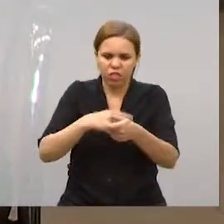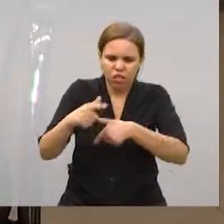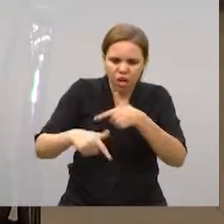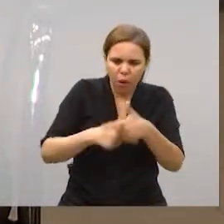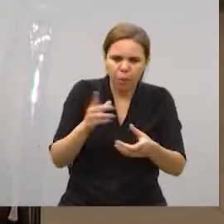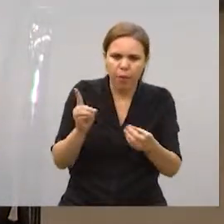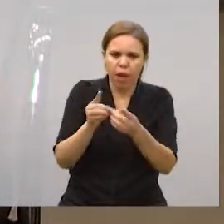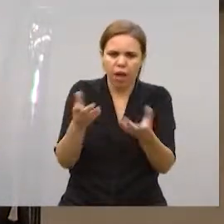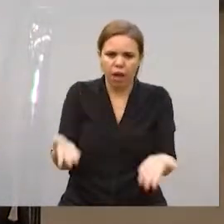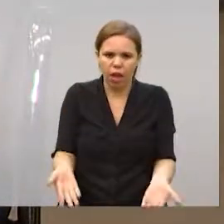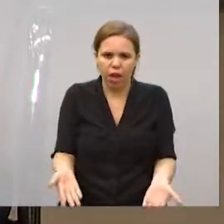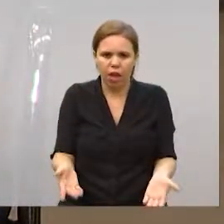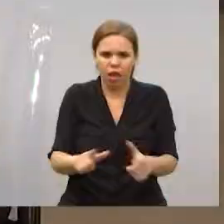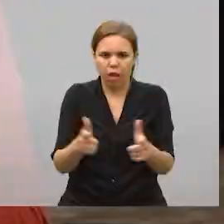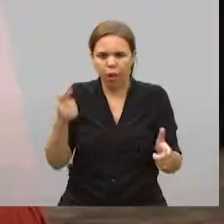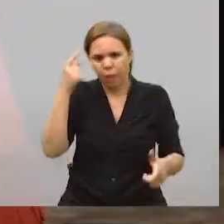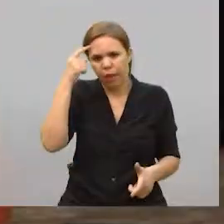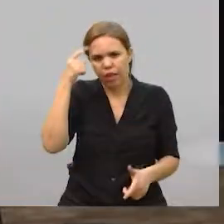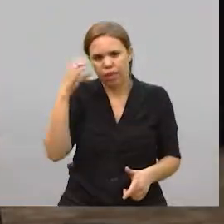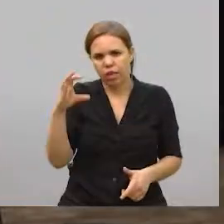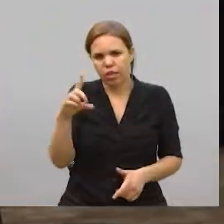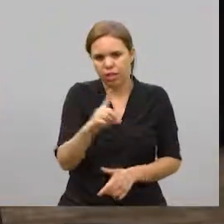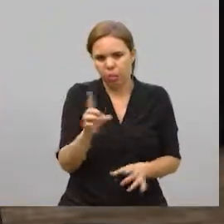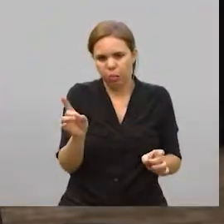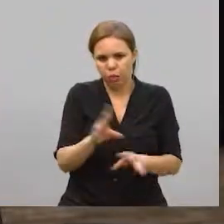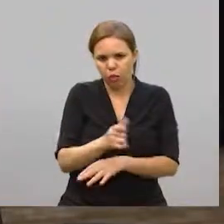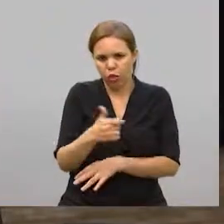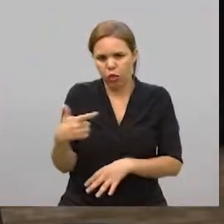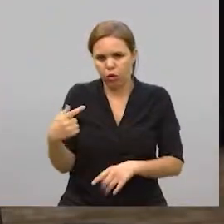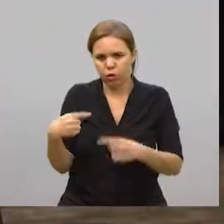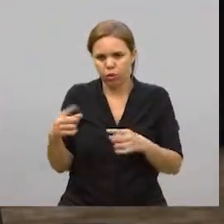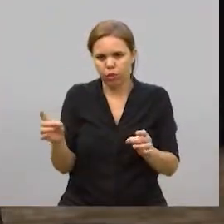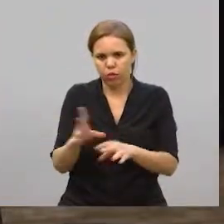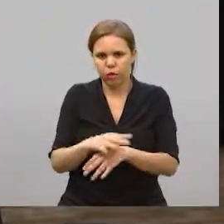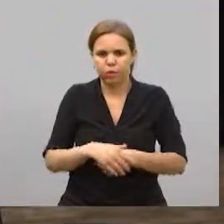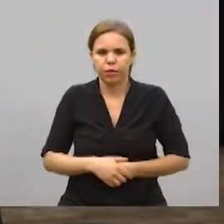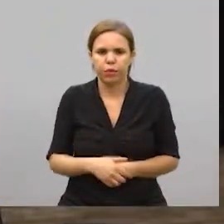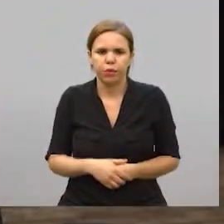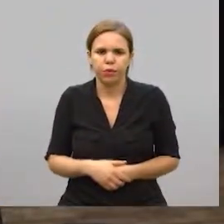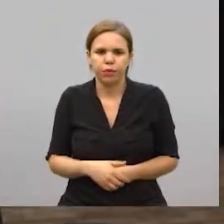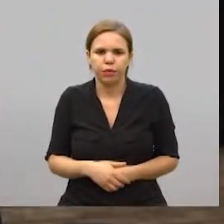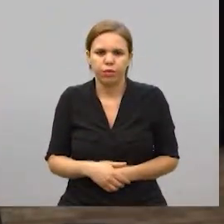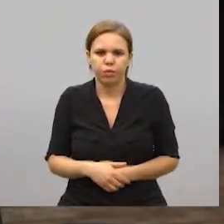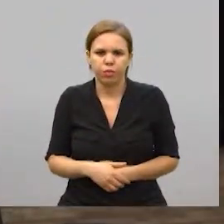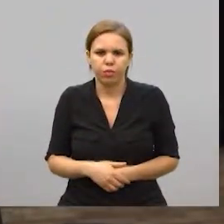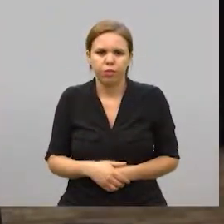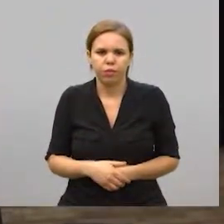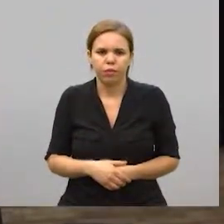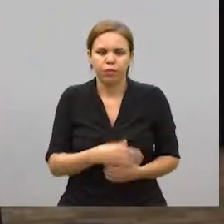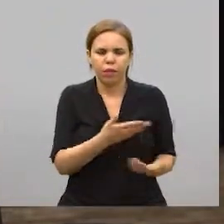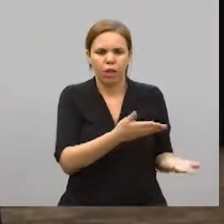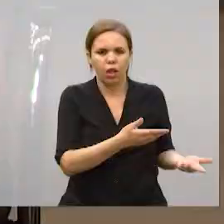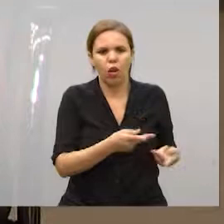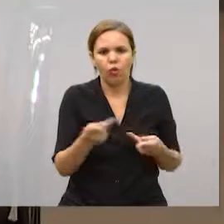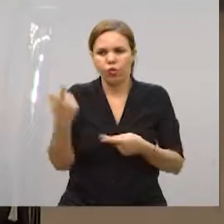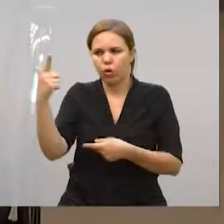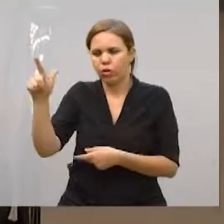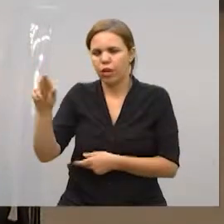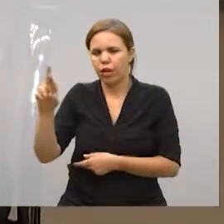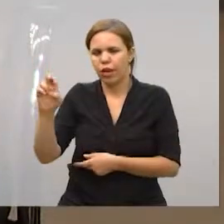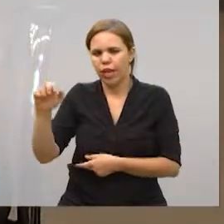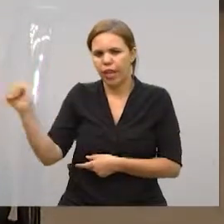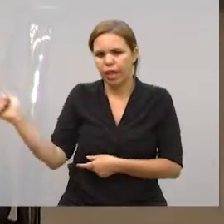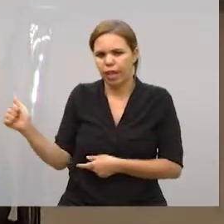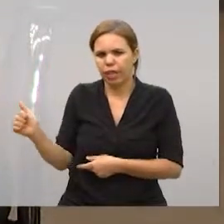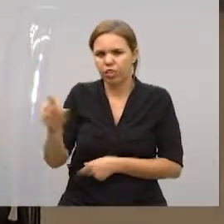de produtos e serviços. A partir do CD pronto e das 12 canções prontas, a Caru convidou a Rena de Faria,